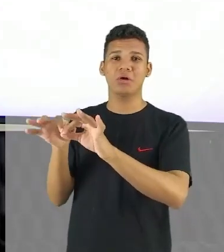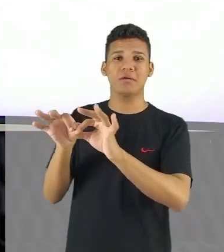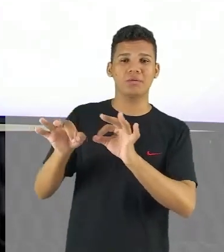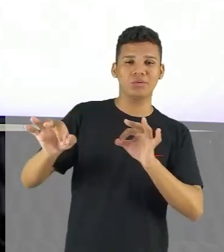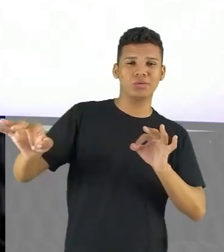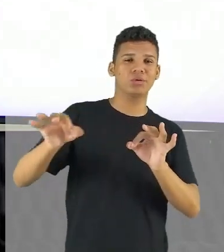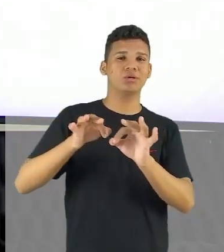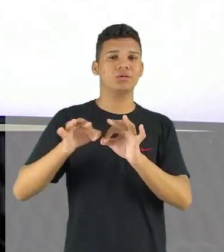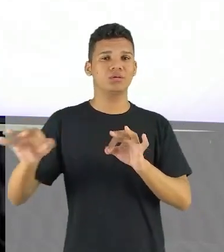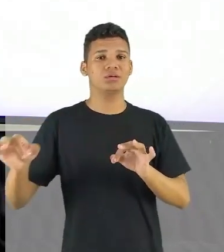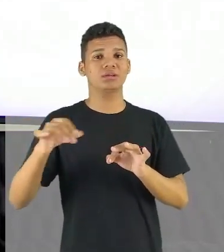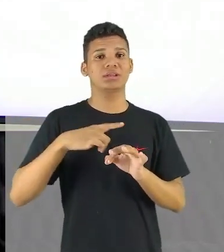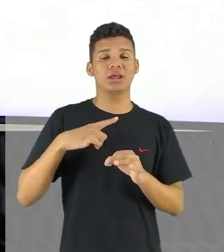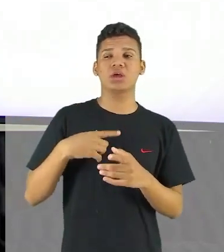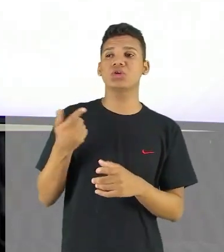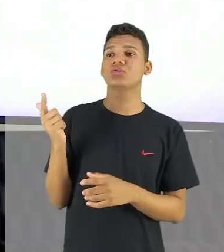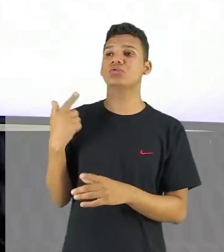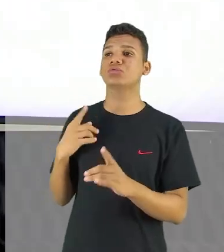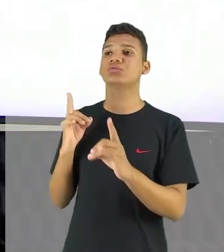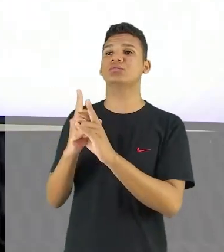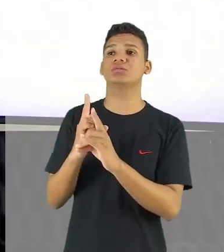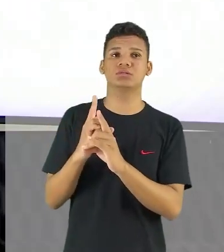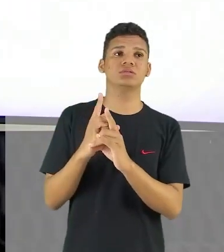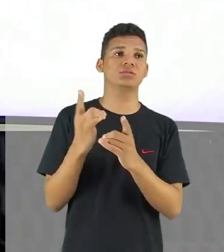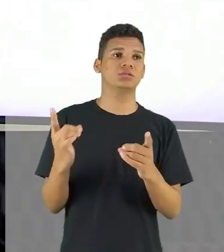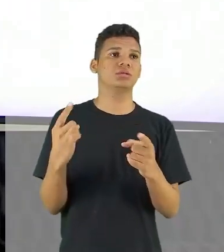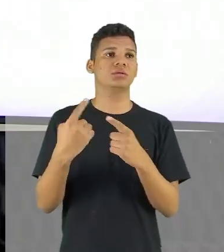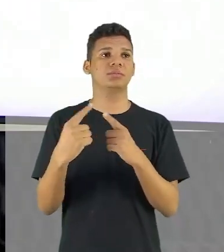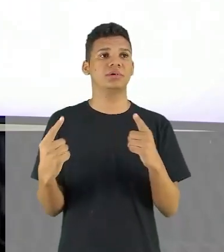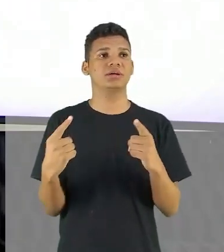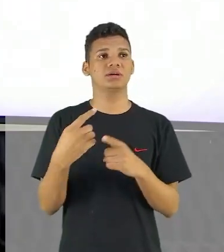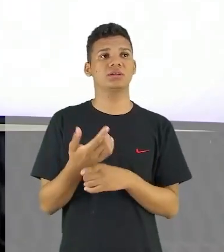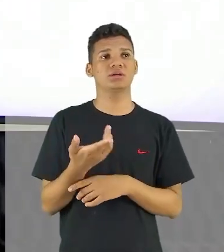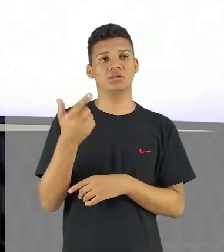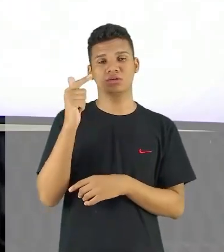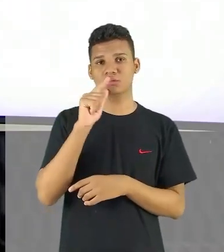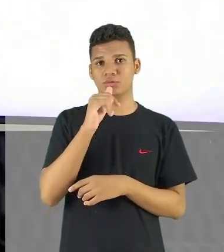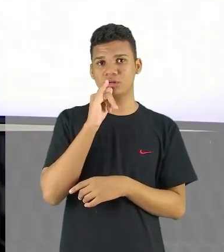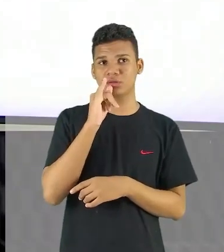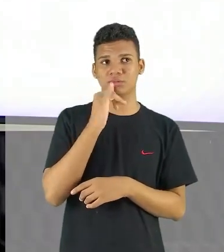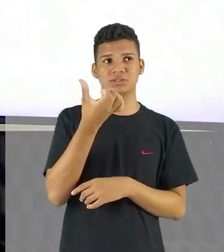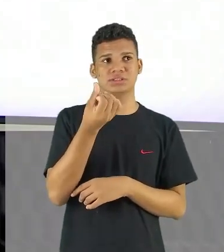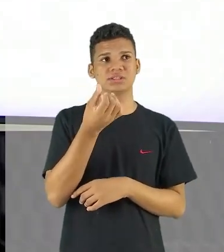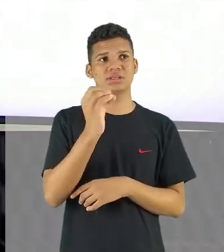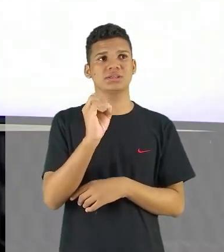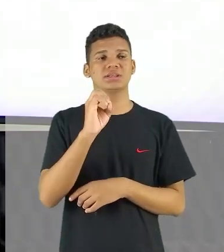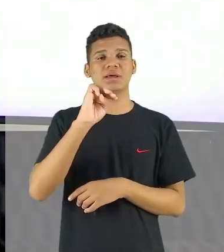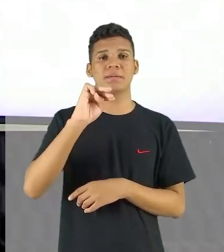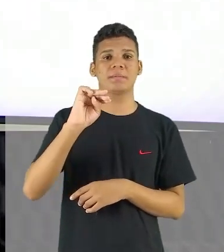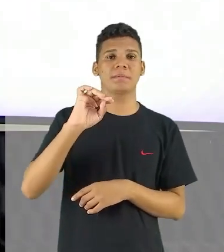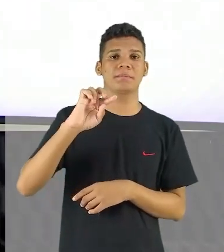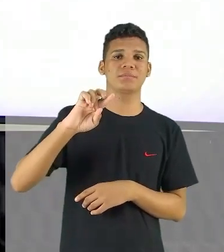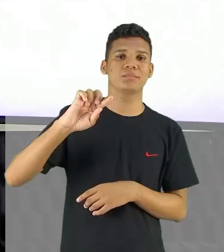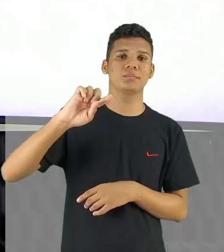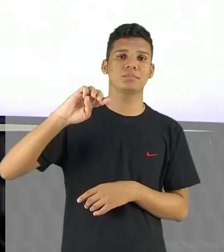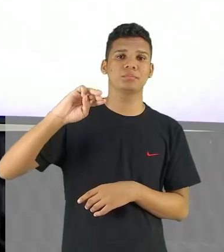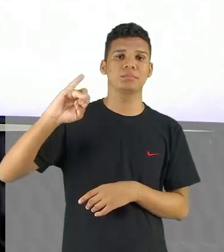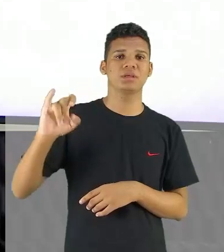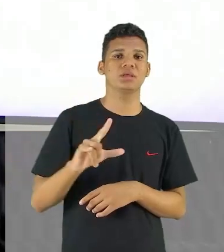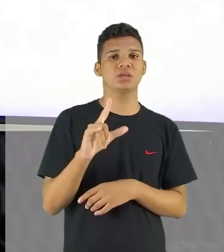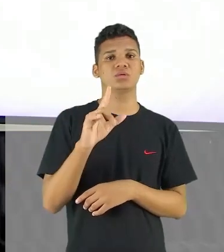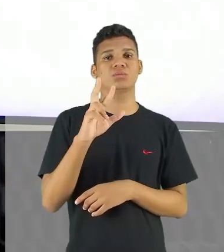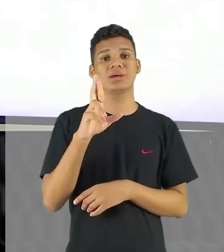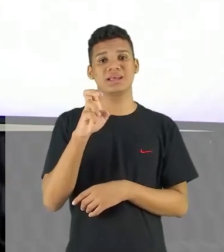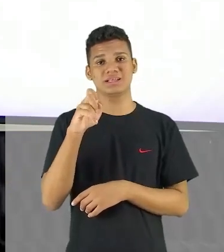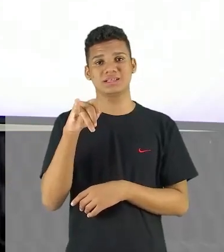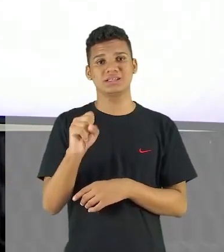para negociar um sabiá por 60 mil réis, que é o dinheiro da época. Porque ouvira falar que tinha